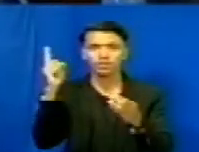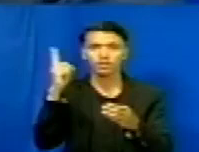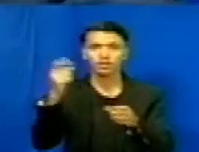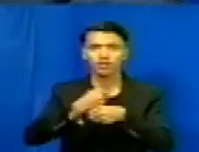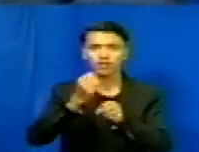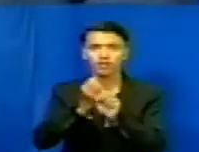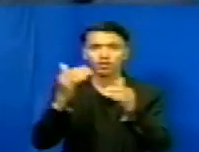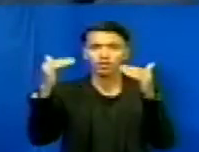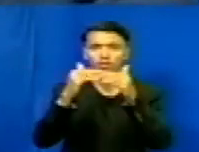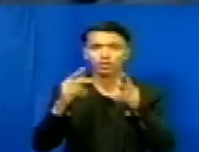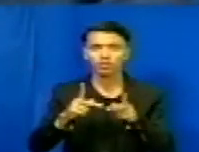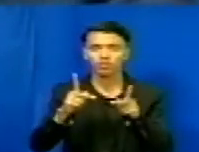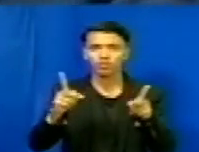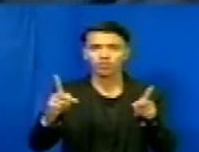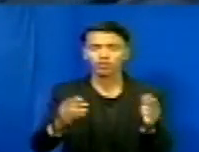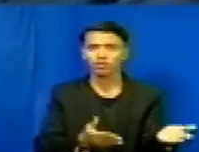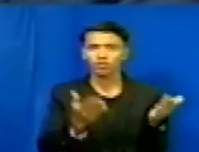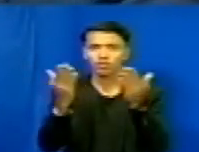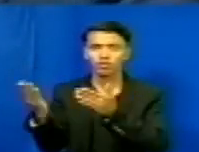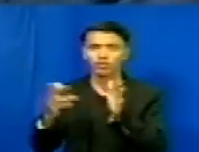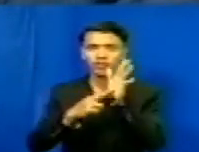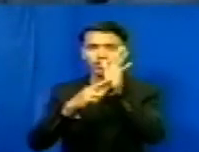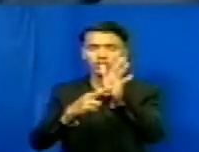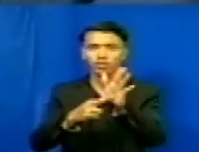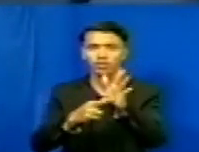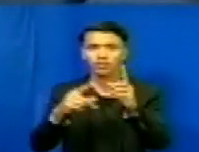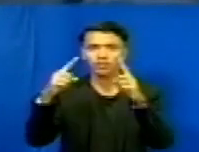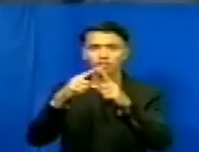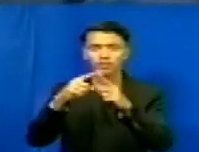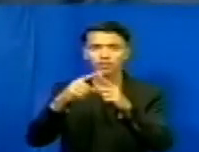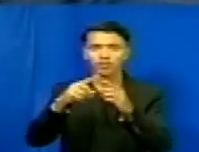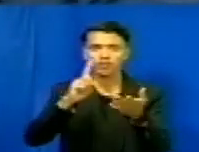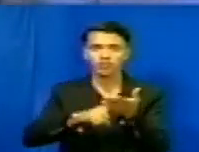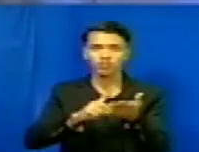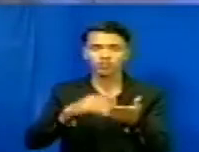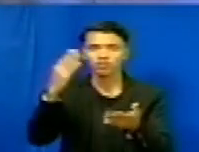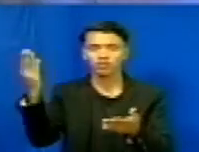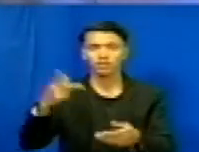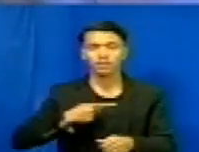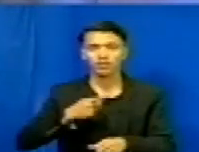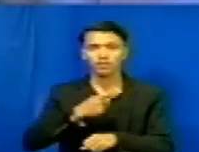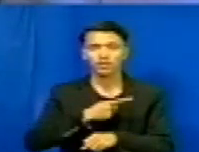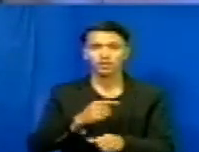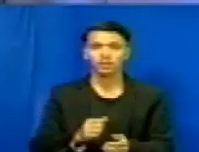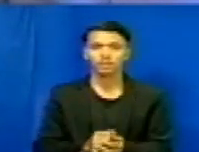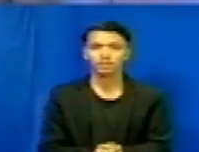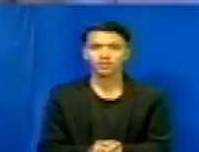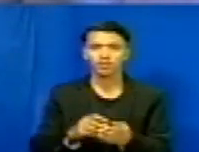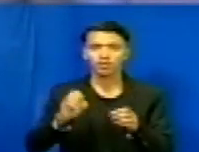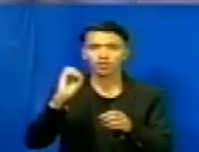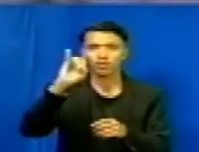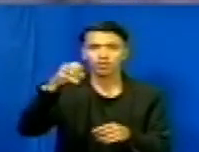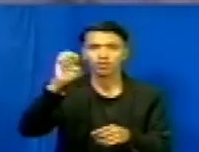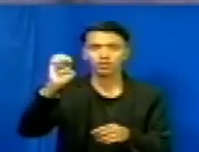a audiência pública, molo submete relatório setoral para discussão e a plenária. Mas vai com o Orçamento Geral do Estado,